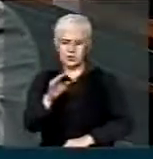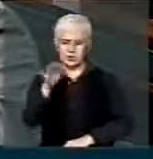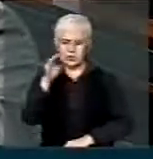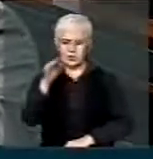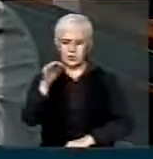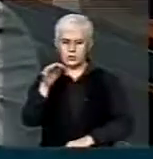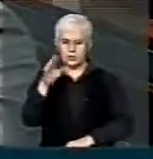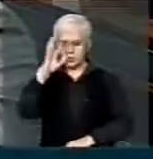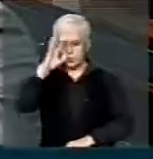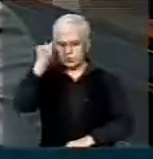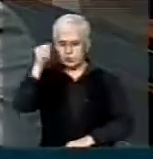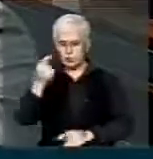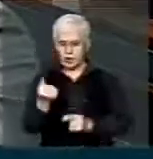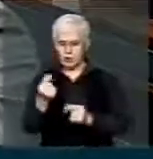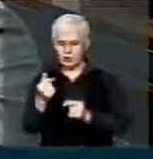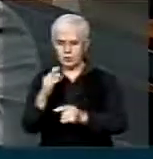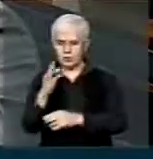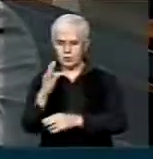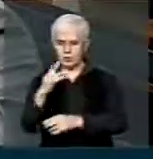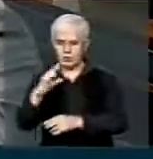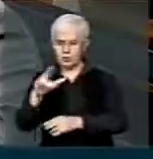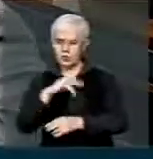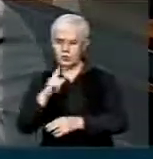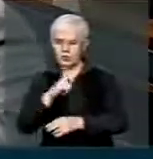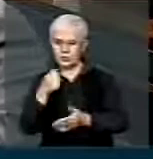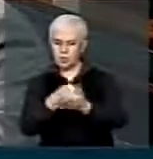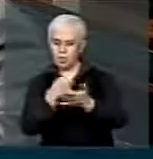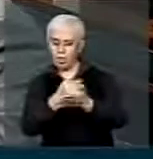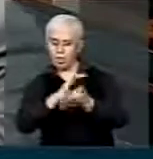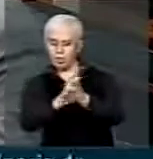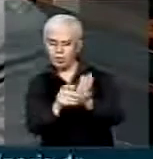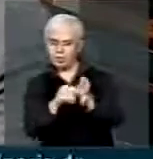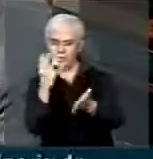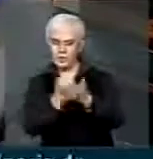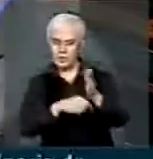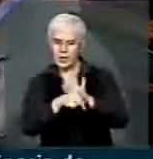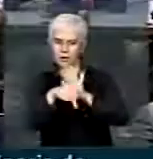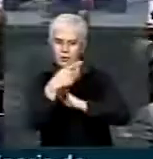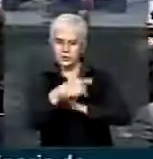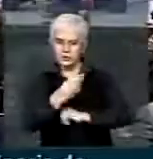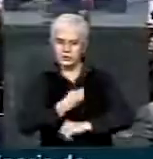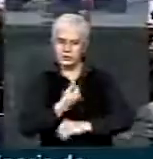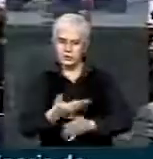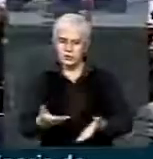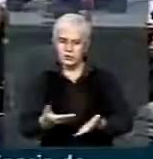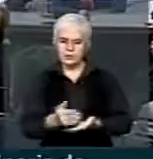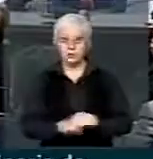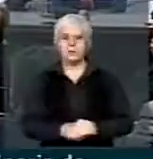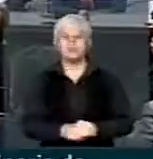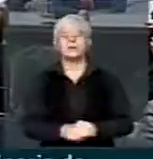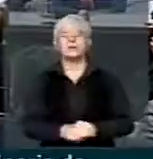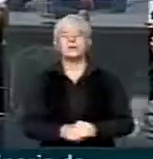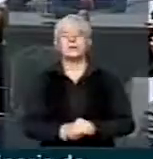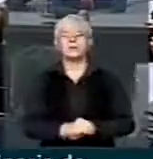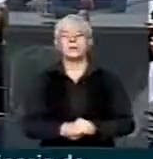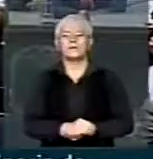Ministério Público estão na cola dessa transação, presidente. Obrigado, deputado Fraschini. Daremos a palavra